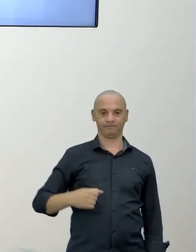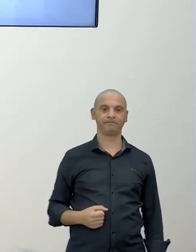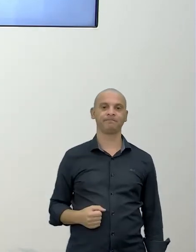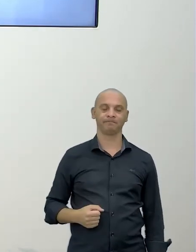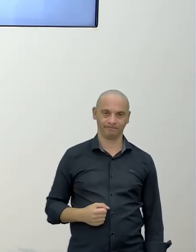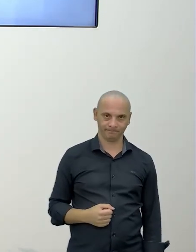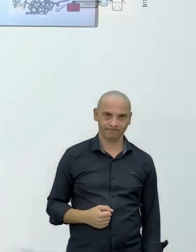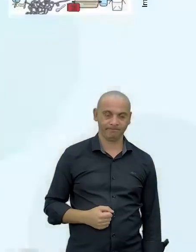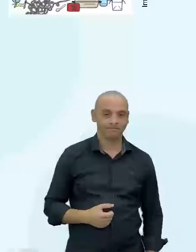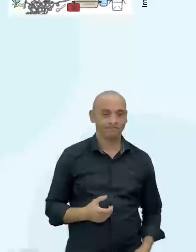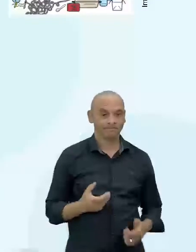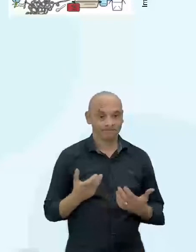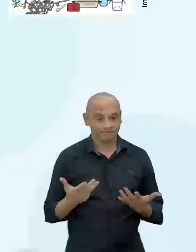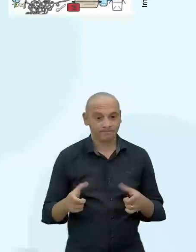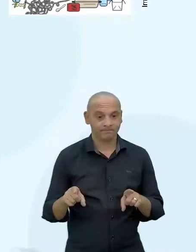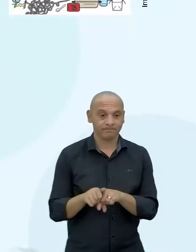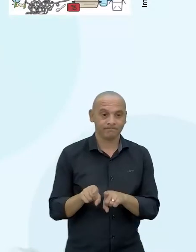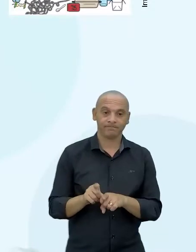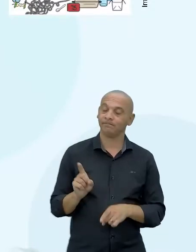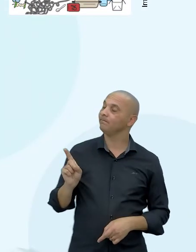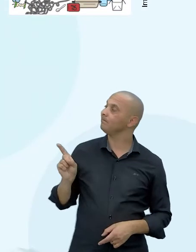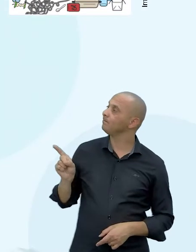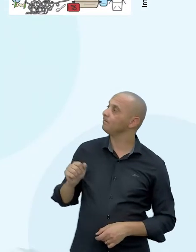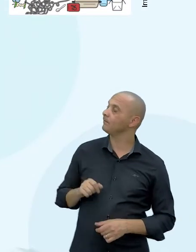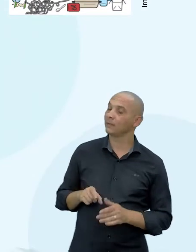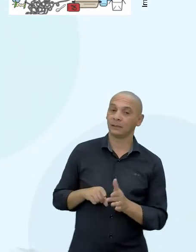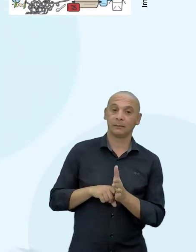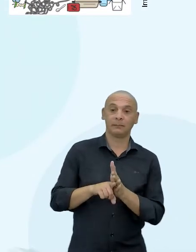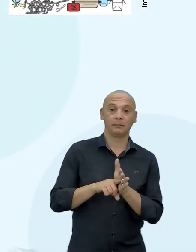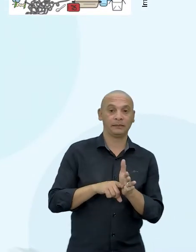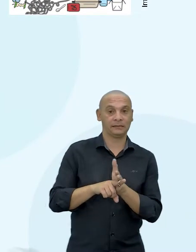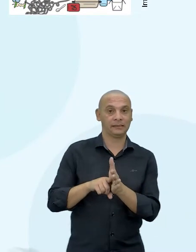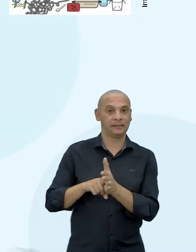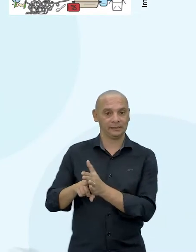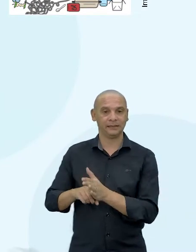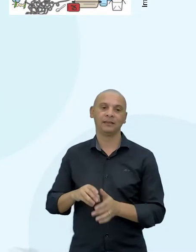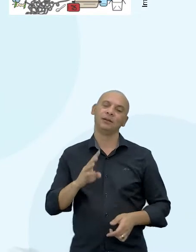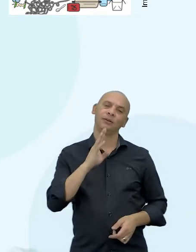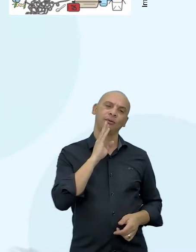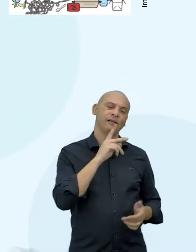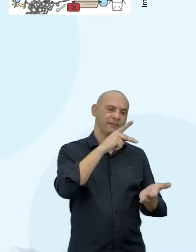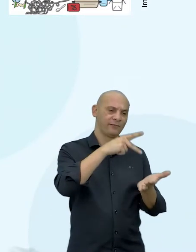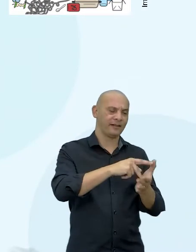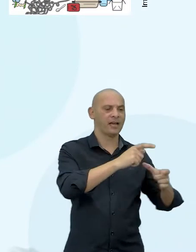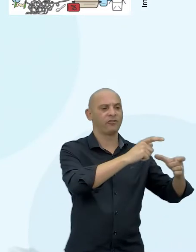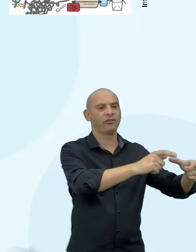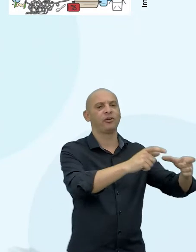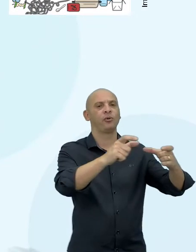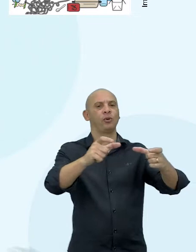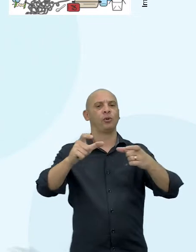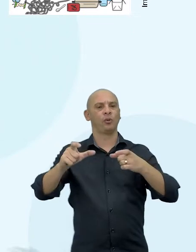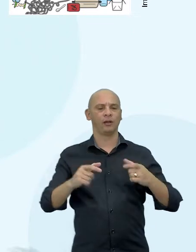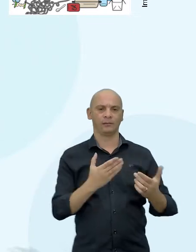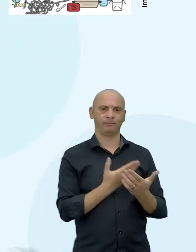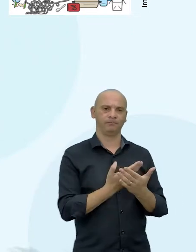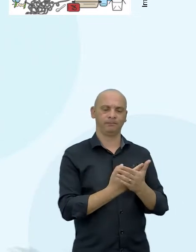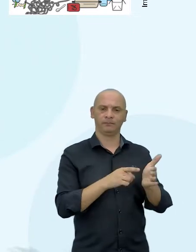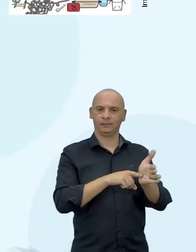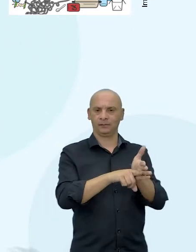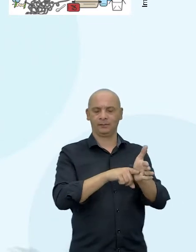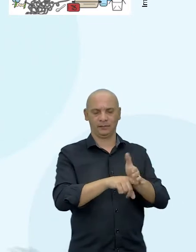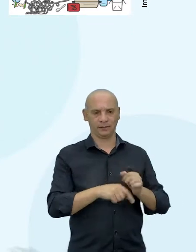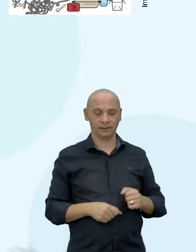gente. Nunca confie só na sua memória, porque no momento do nervoso, ela é a primeira a ir embora. né? E aí, você vai efetivamente para sua